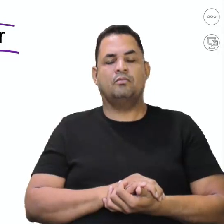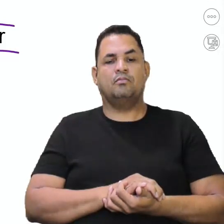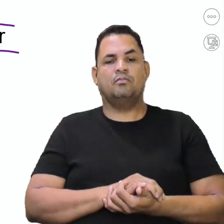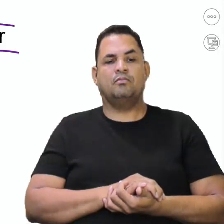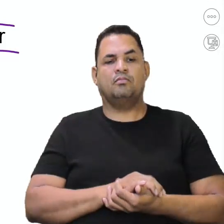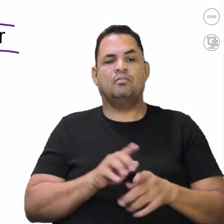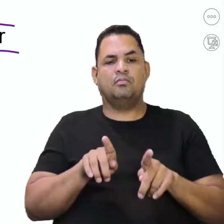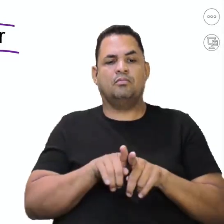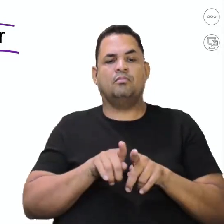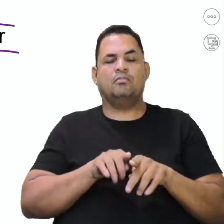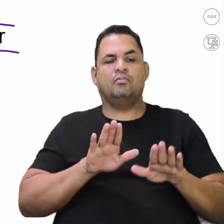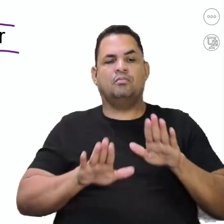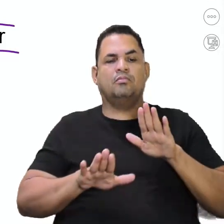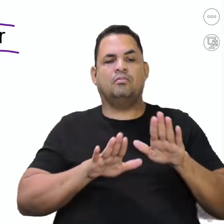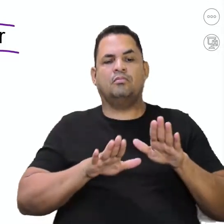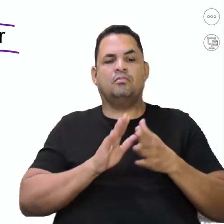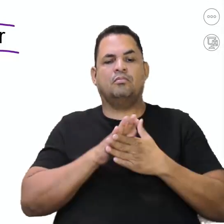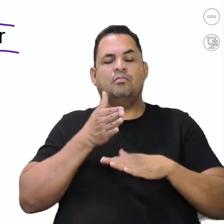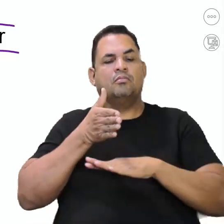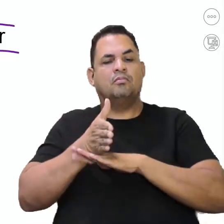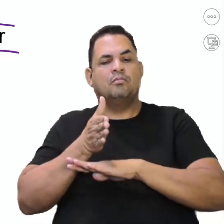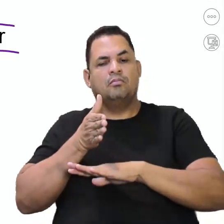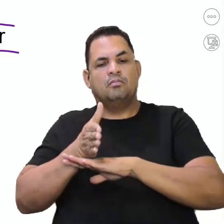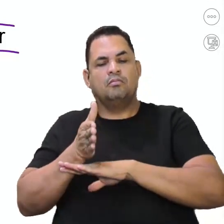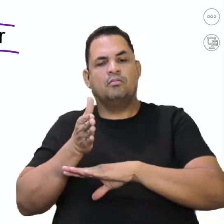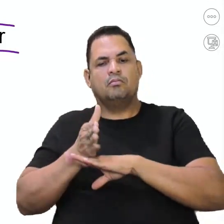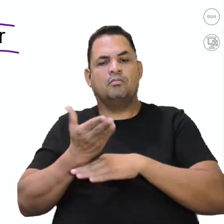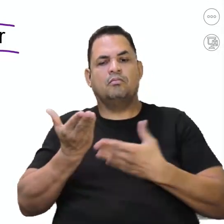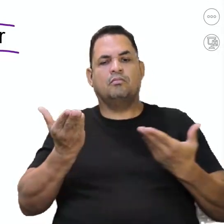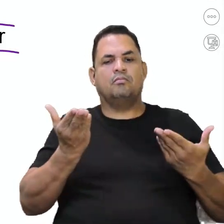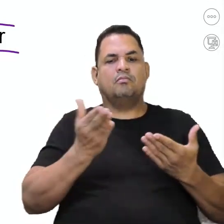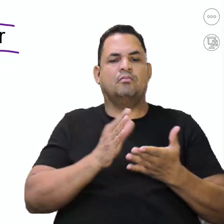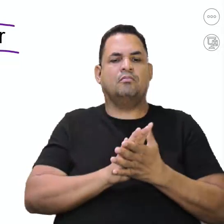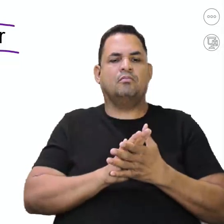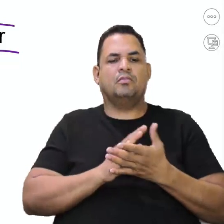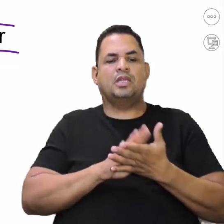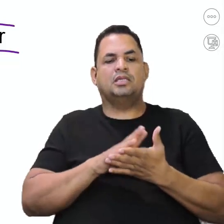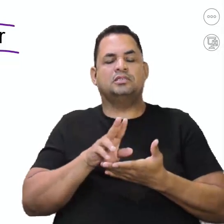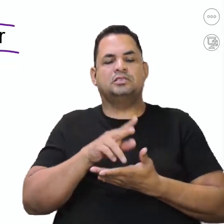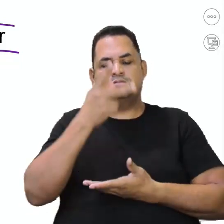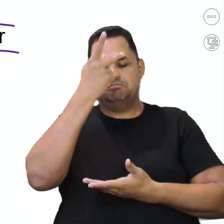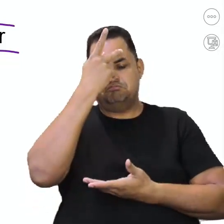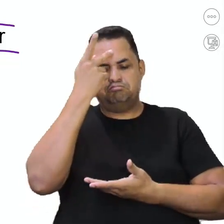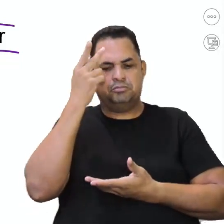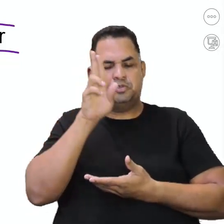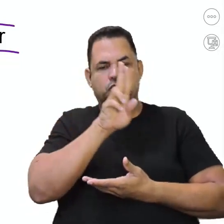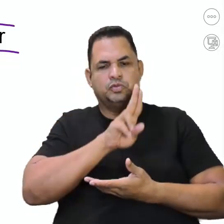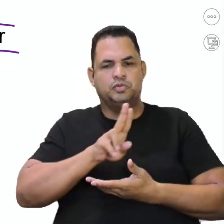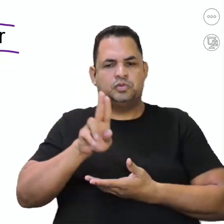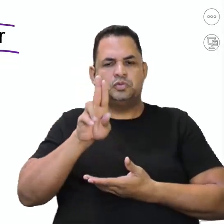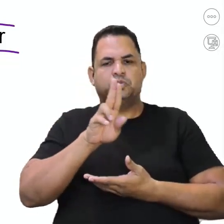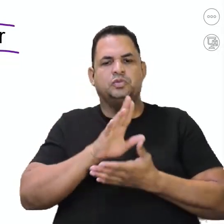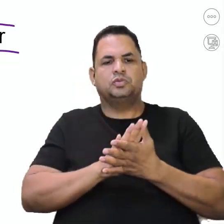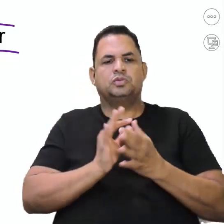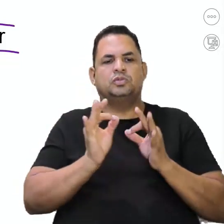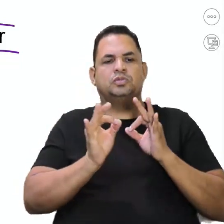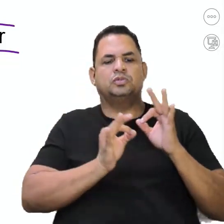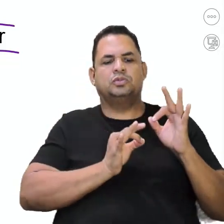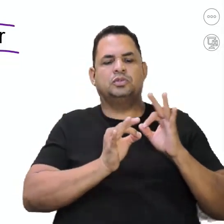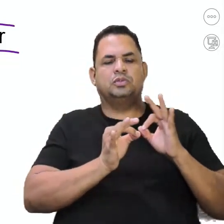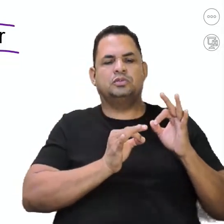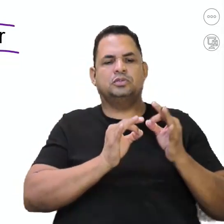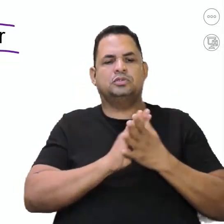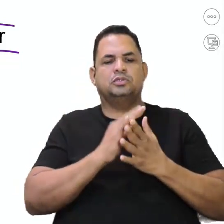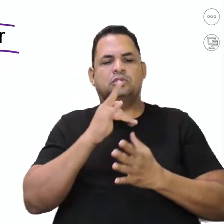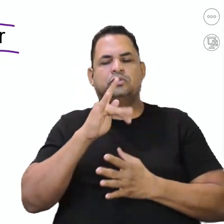Ou seja, também depende do acesso, do nível de acesso do usuário ou da configuração do fórum,